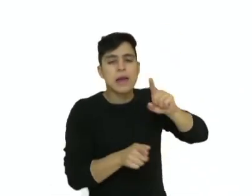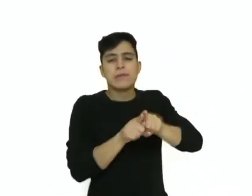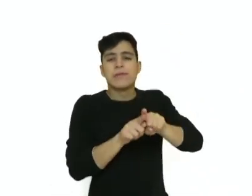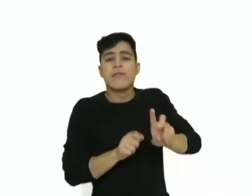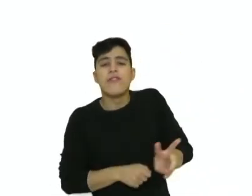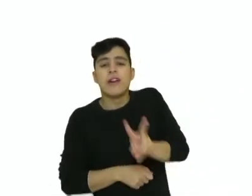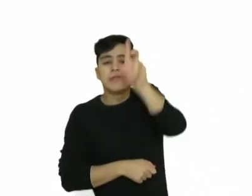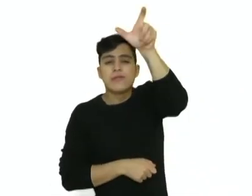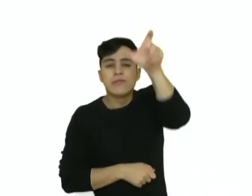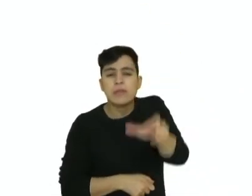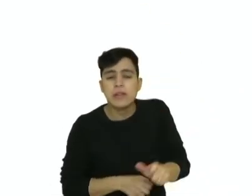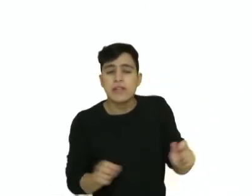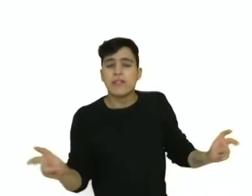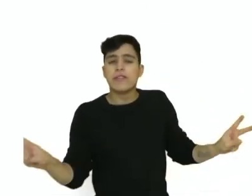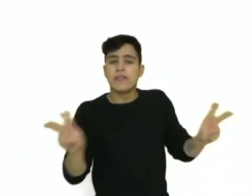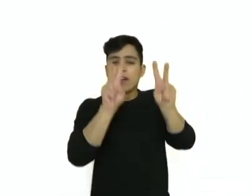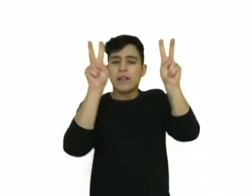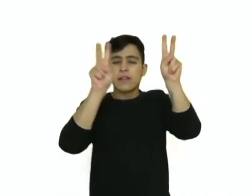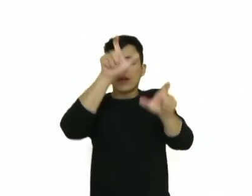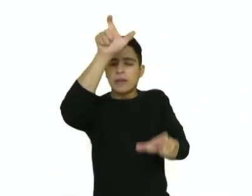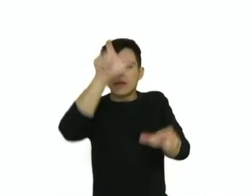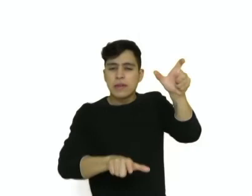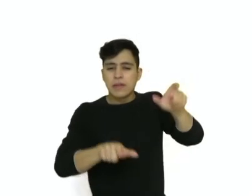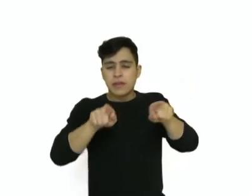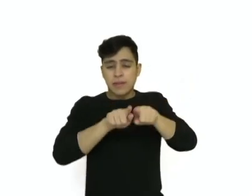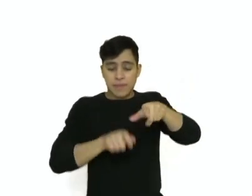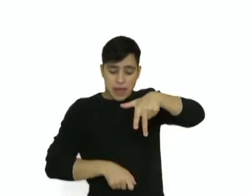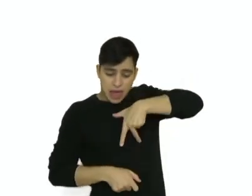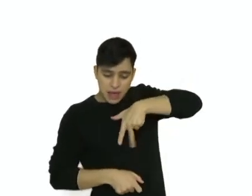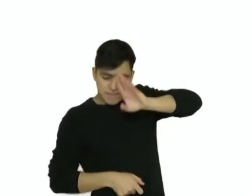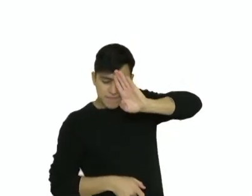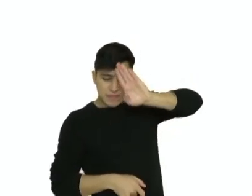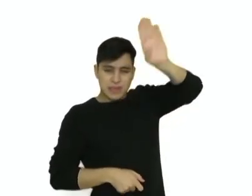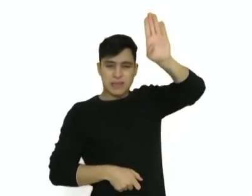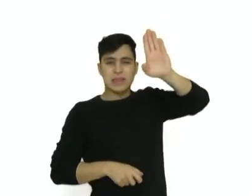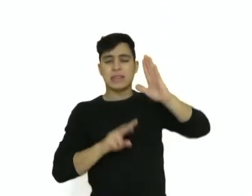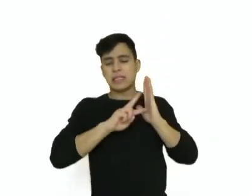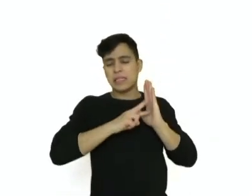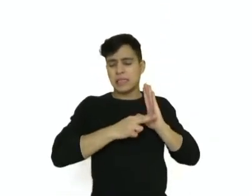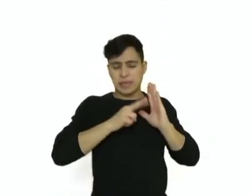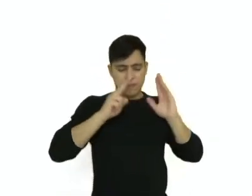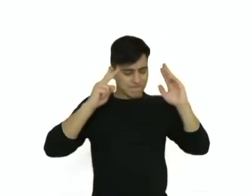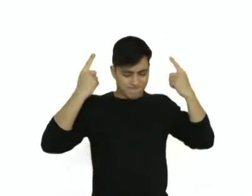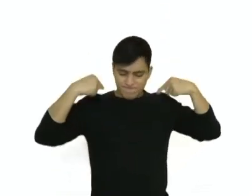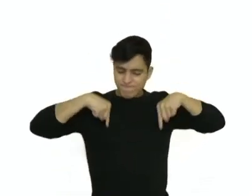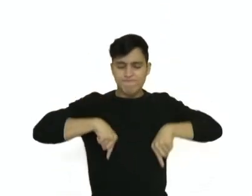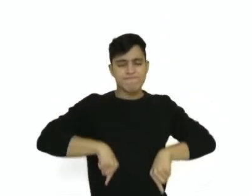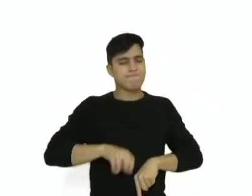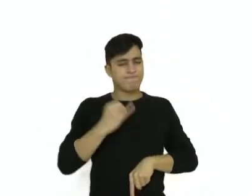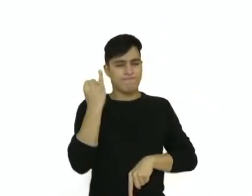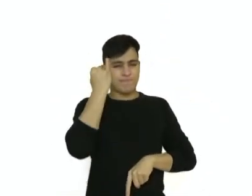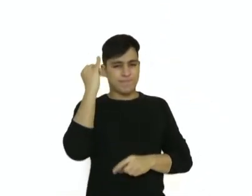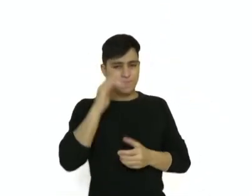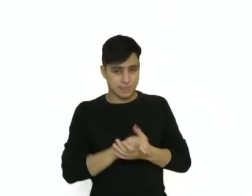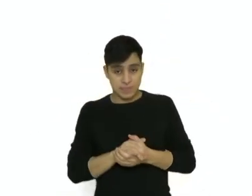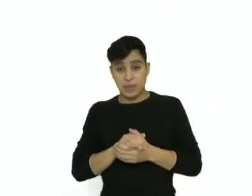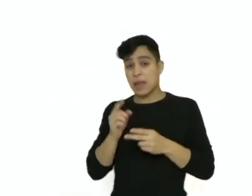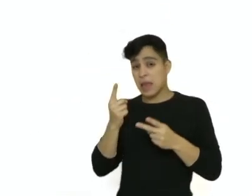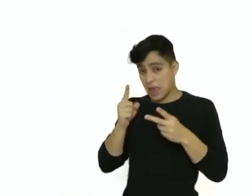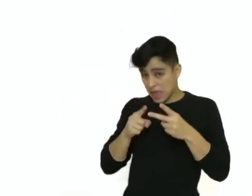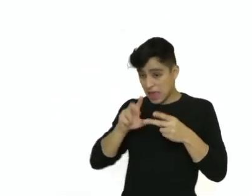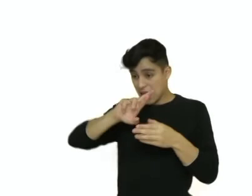e do pensamento humano e o antropocentrismo. Tá? Renascimento. ação de renascer, de